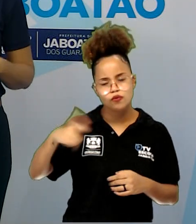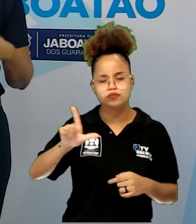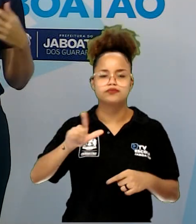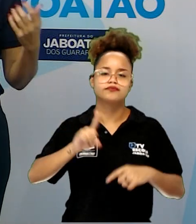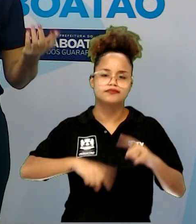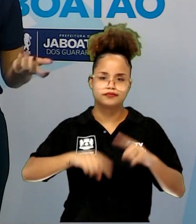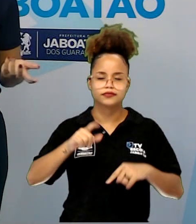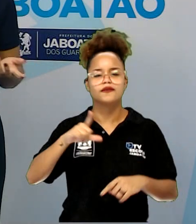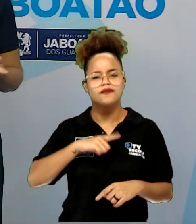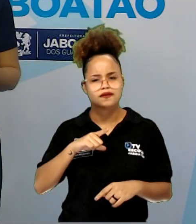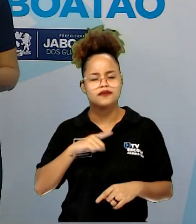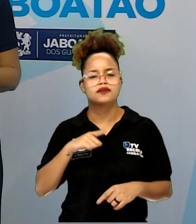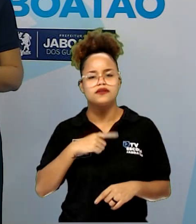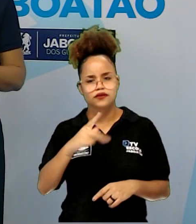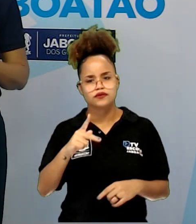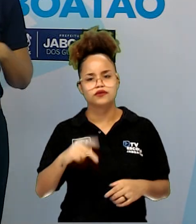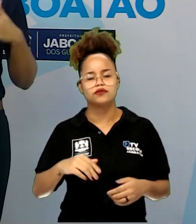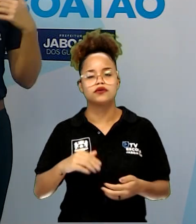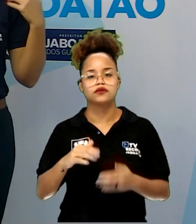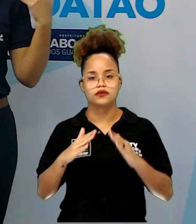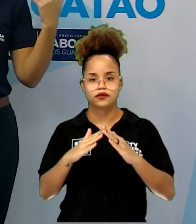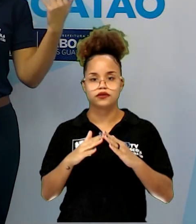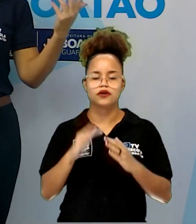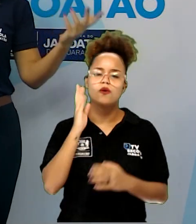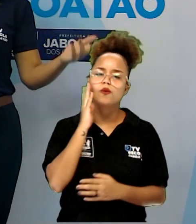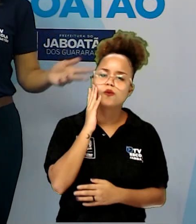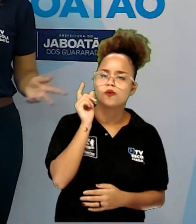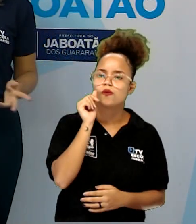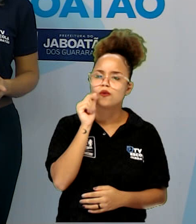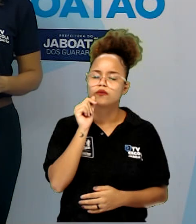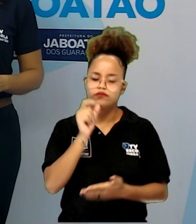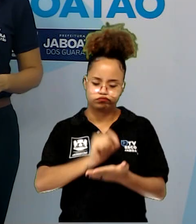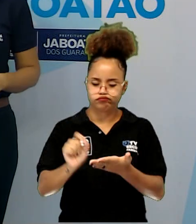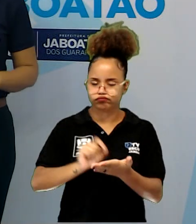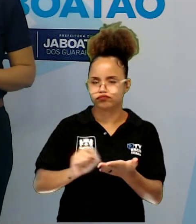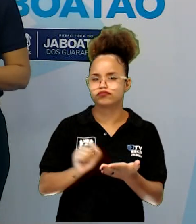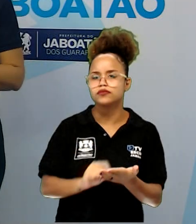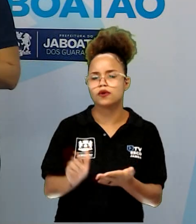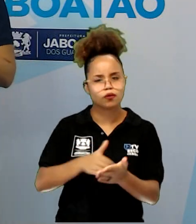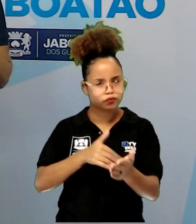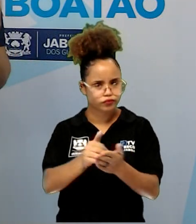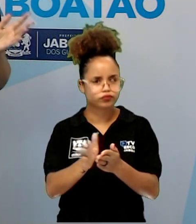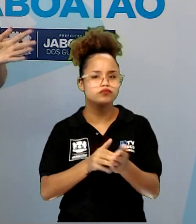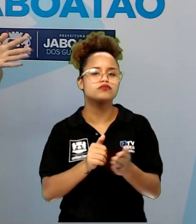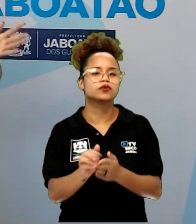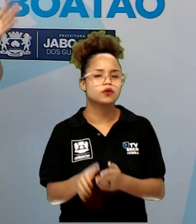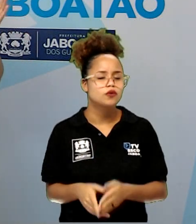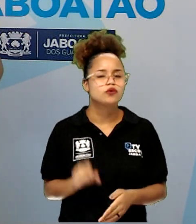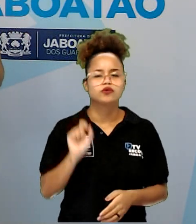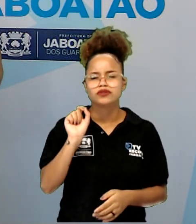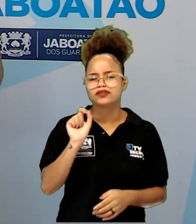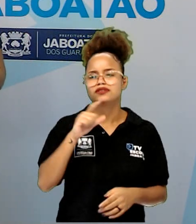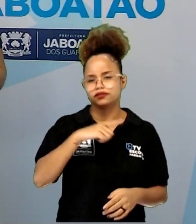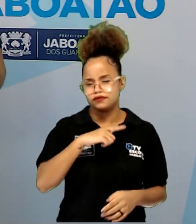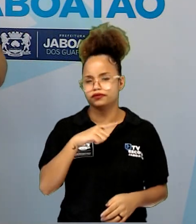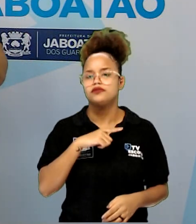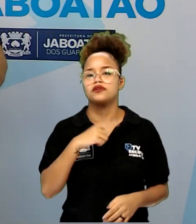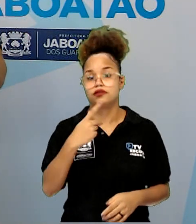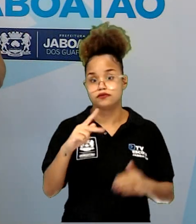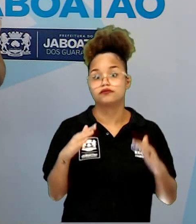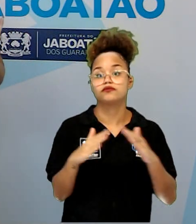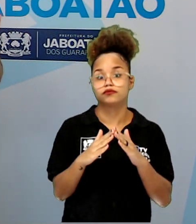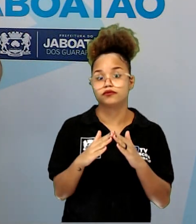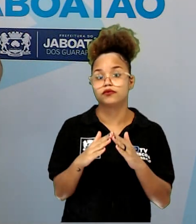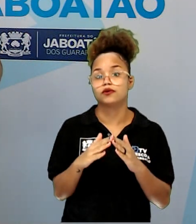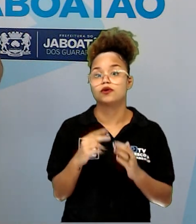tenha em mãos. Pode ser lápis de cor, pode ser hidrocor, tinta guache, o que você tiver disponível. Você